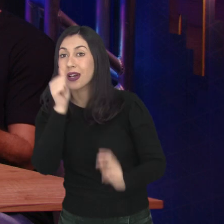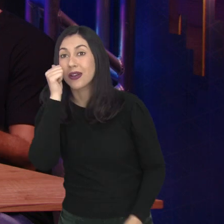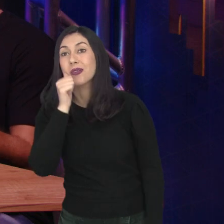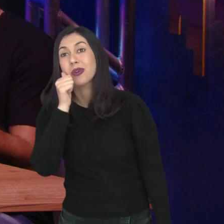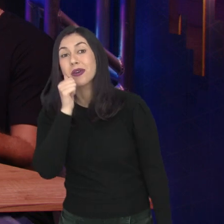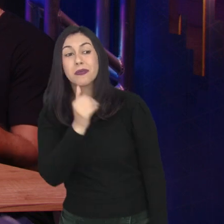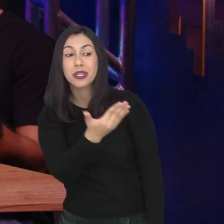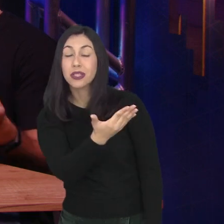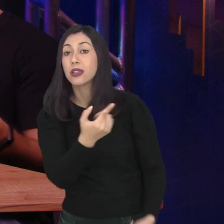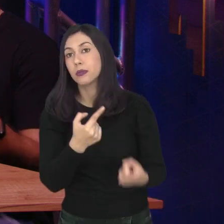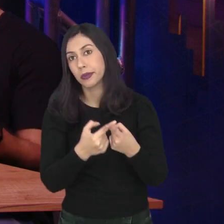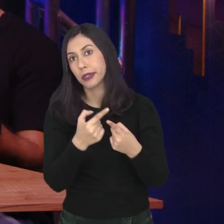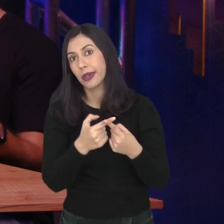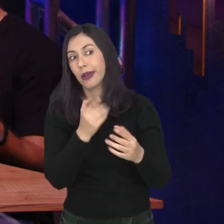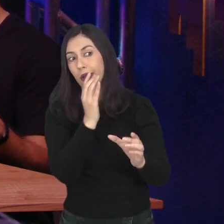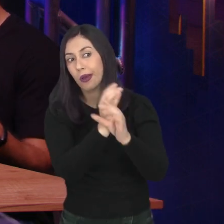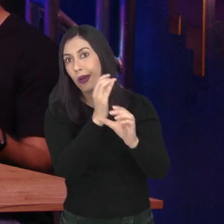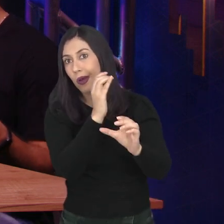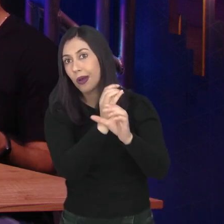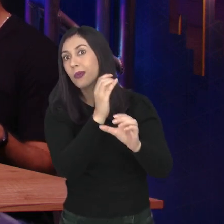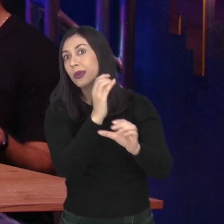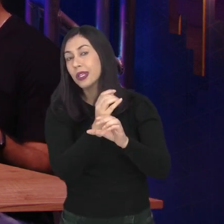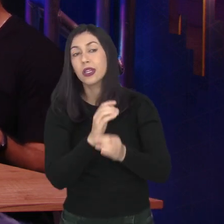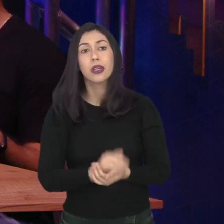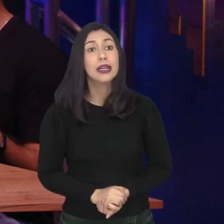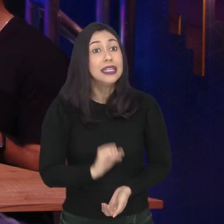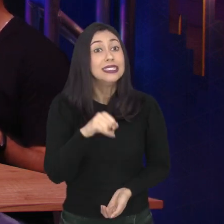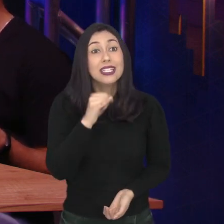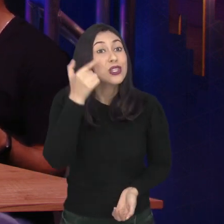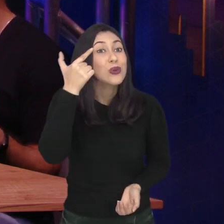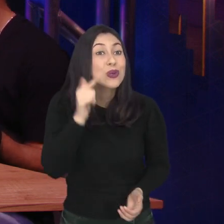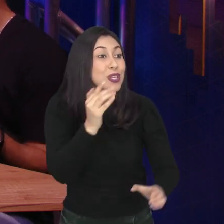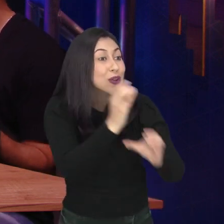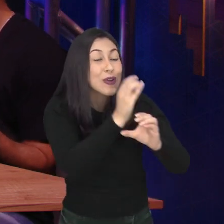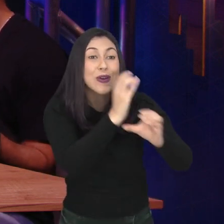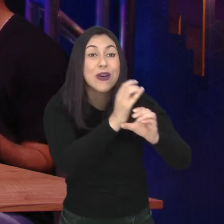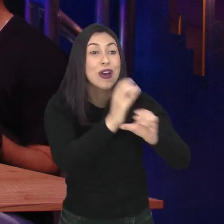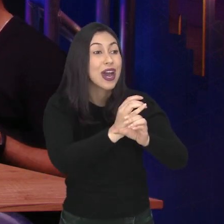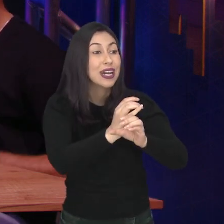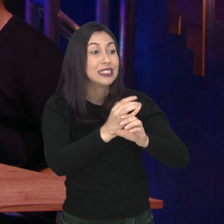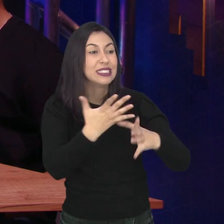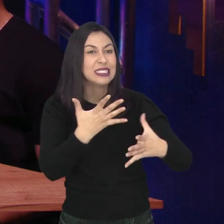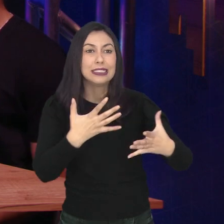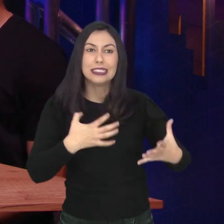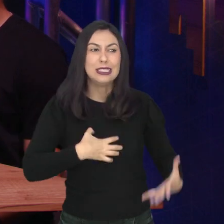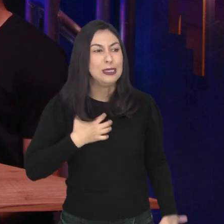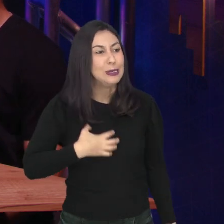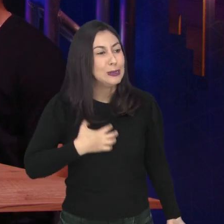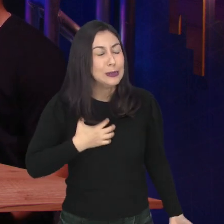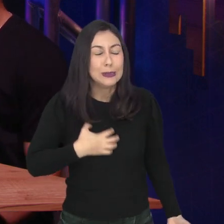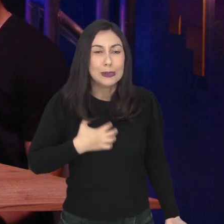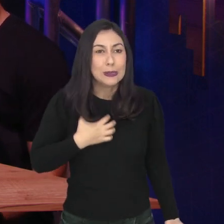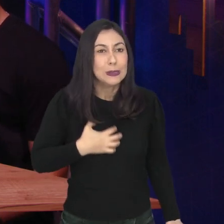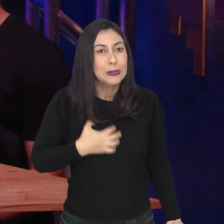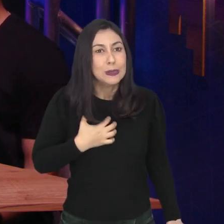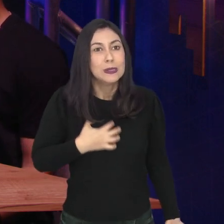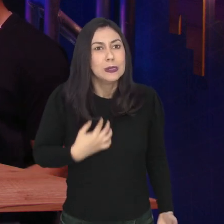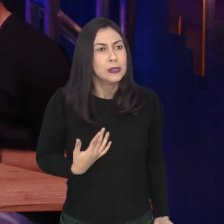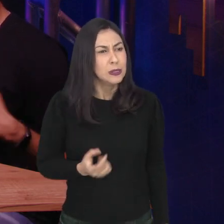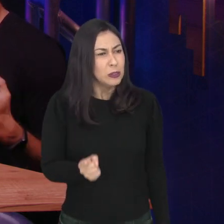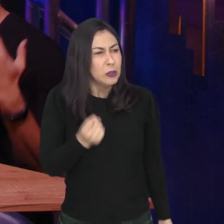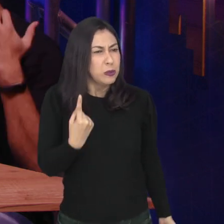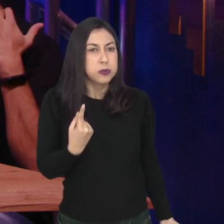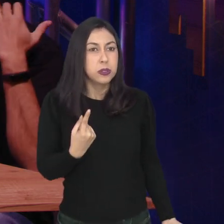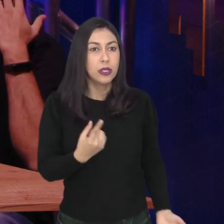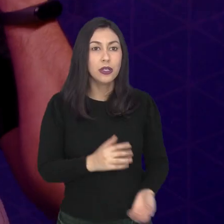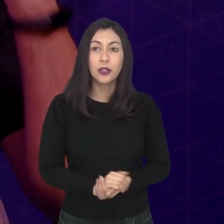com a menina, principalmente porque tem essa dificuldade da fala. Isso, ele não consegue se comunicar com ela. Ele fica, tipo, com raiva, ele e aí